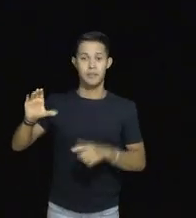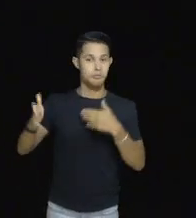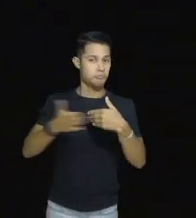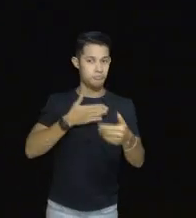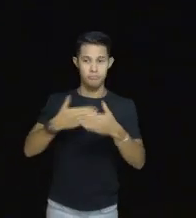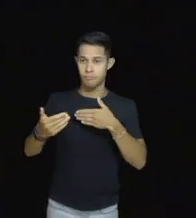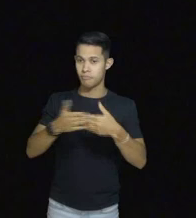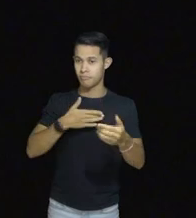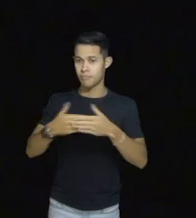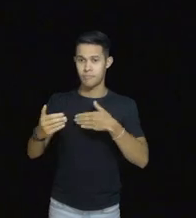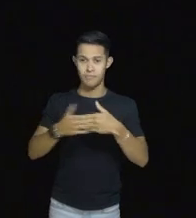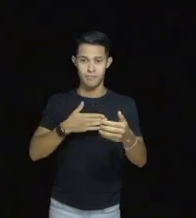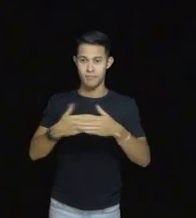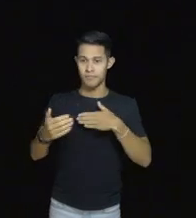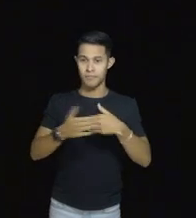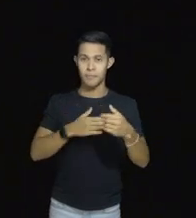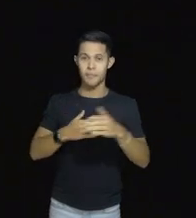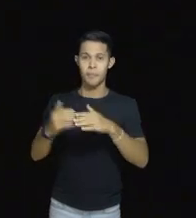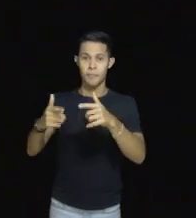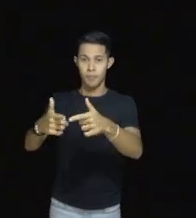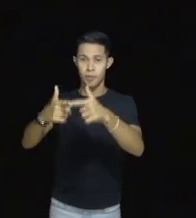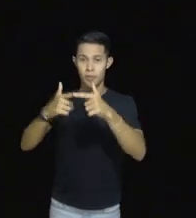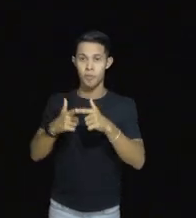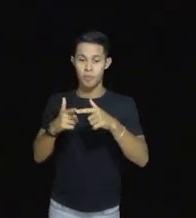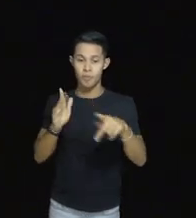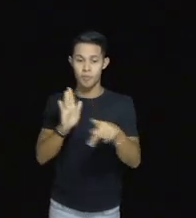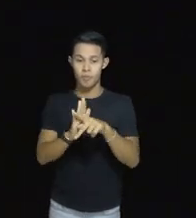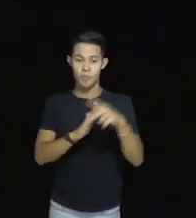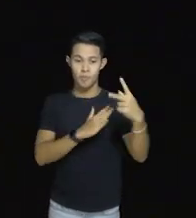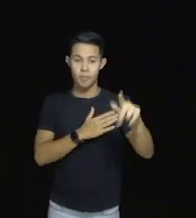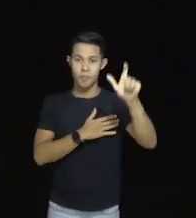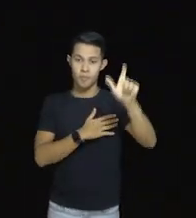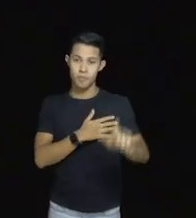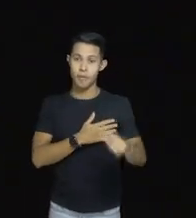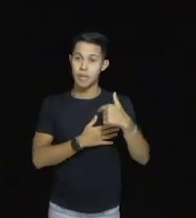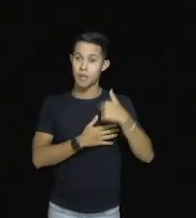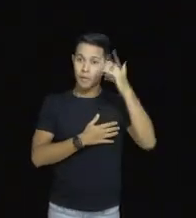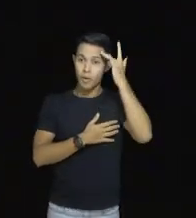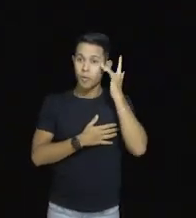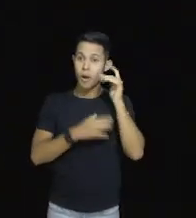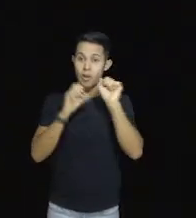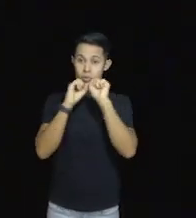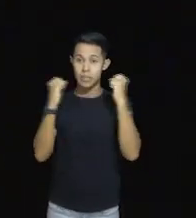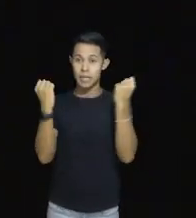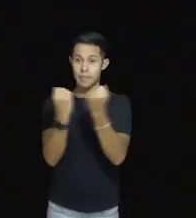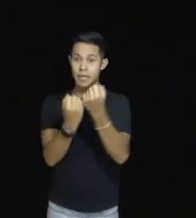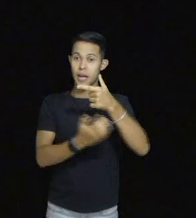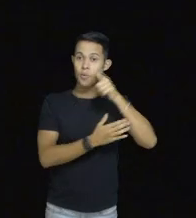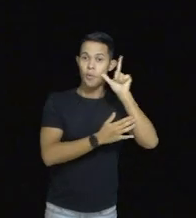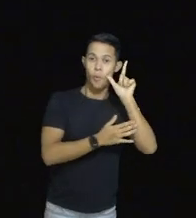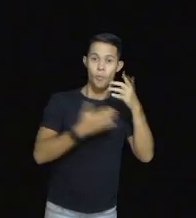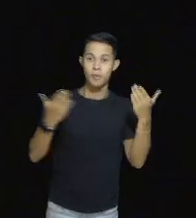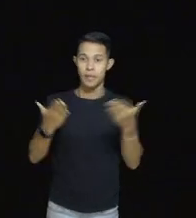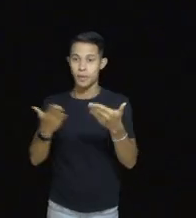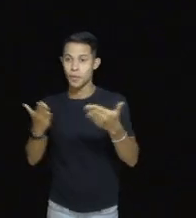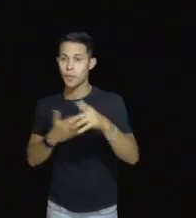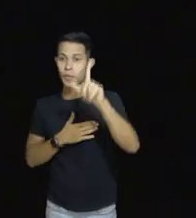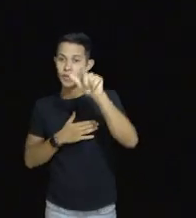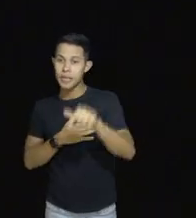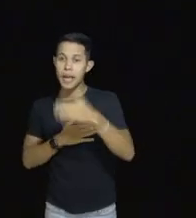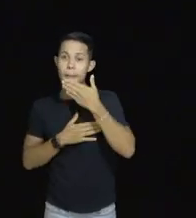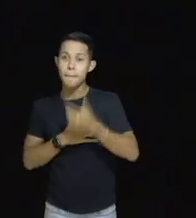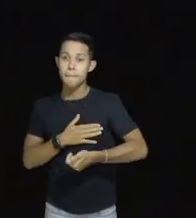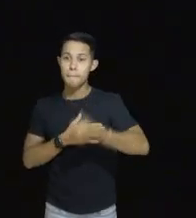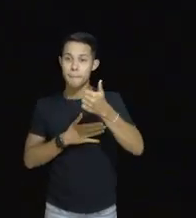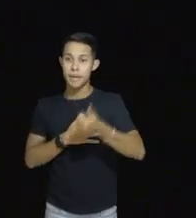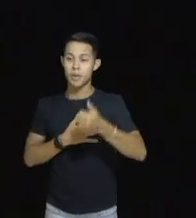as gurias talvez estão tentando fazer no seminário de ontem e hoje é isso, é potencializar as habilidades e